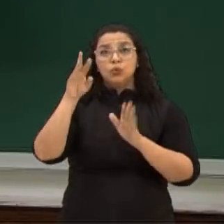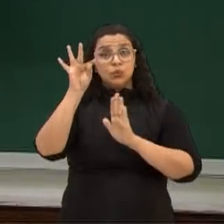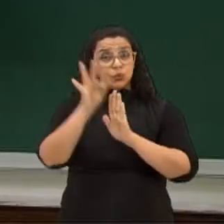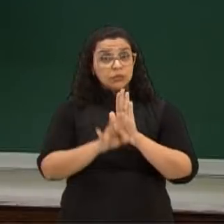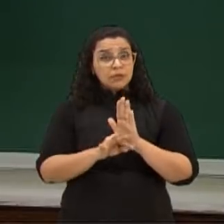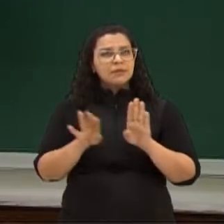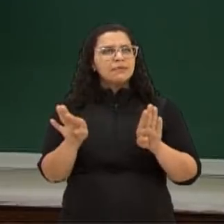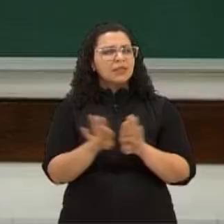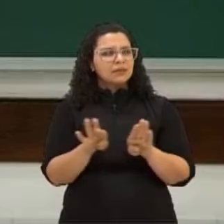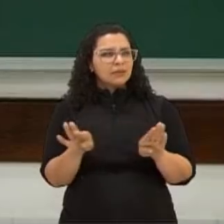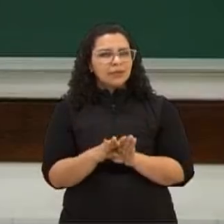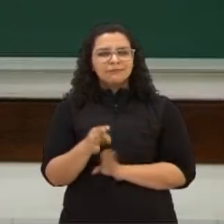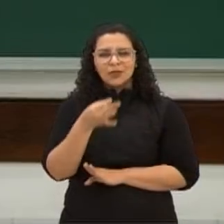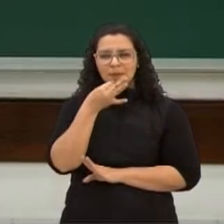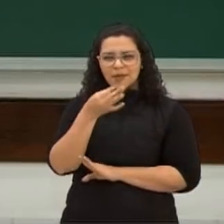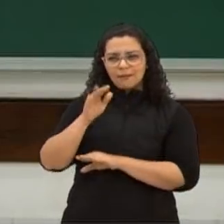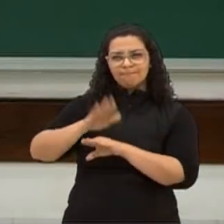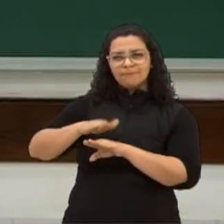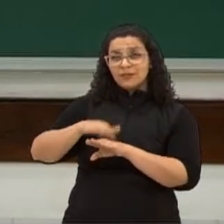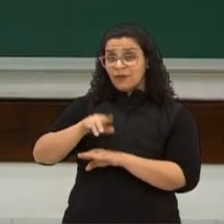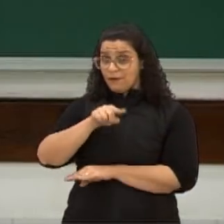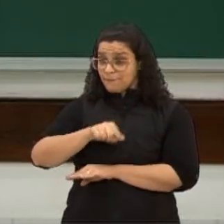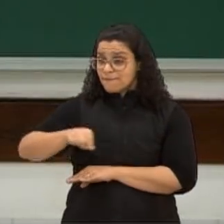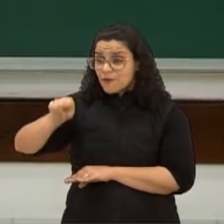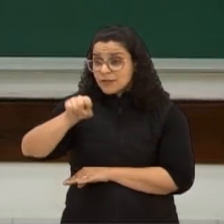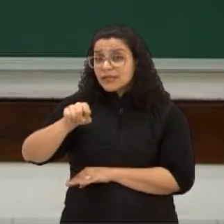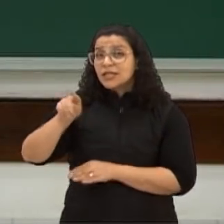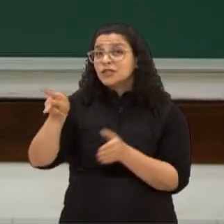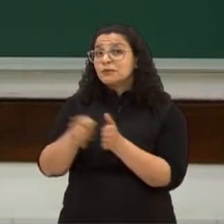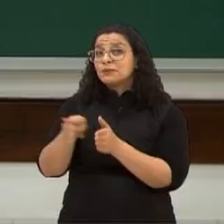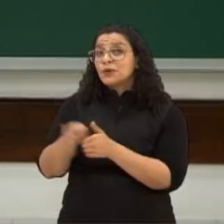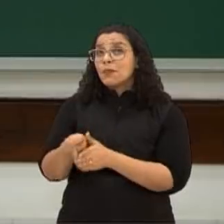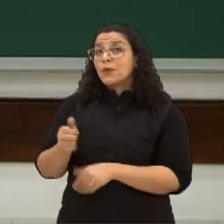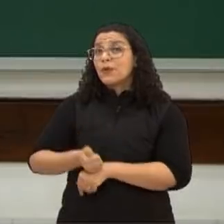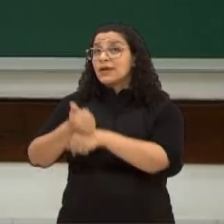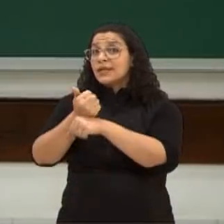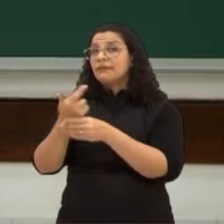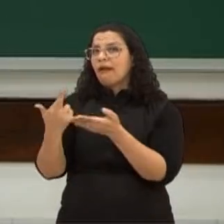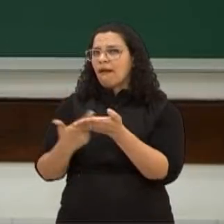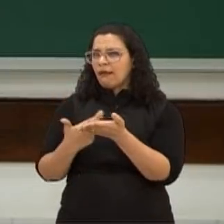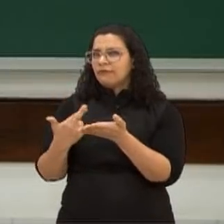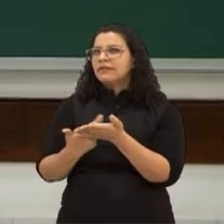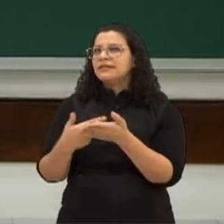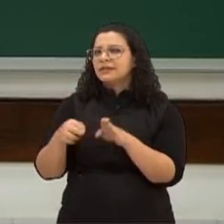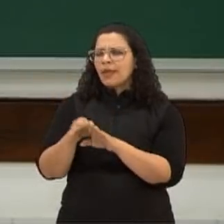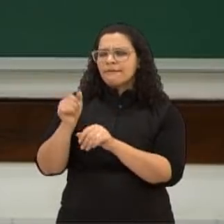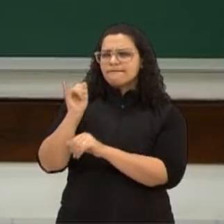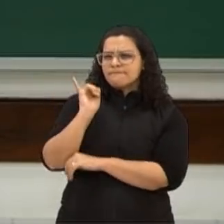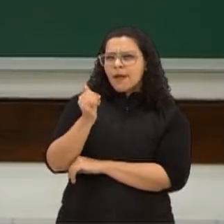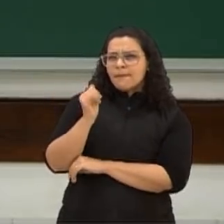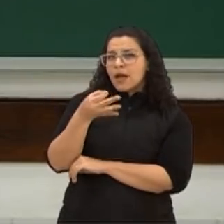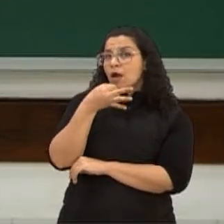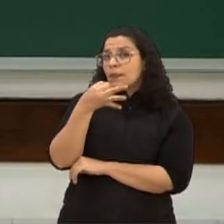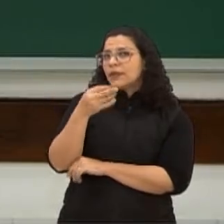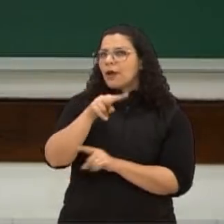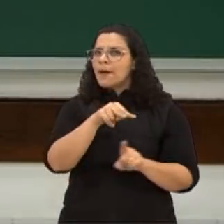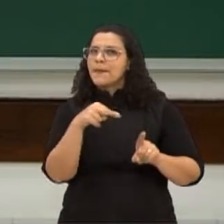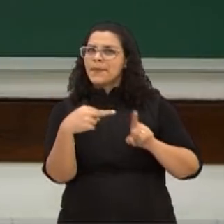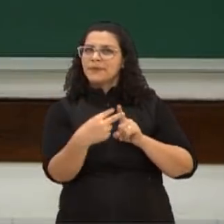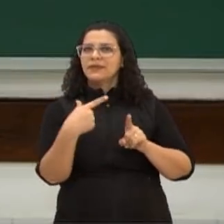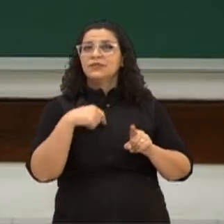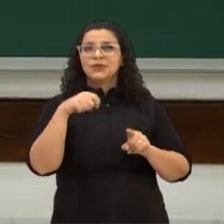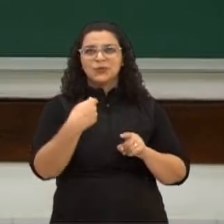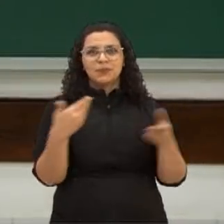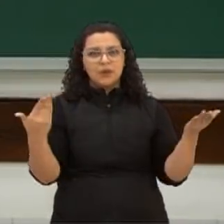também comenta a respeito, faz o seu comentário, né? Coloca na carta o seu ponto de vista